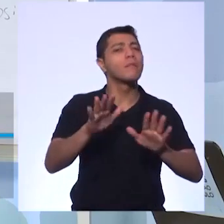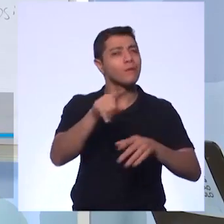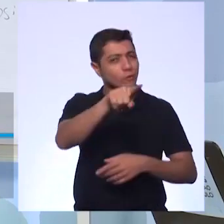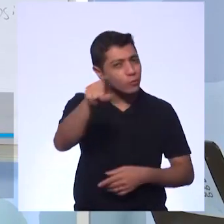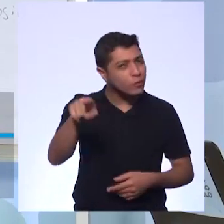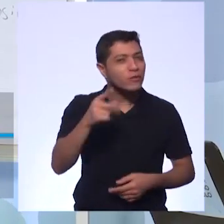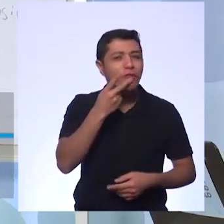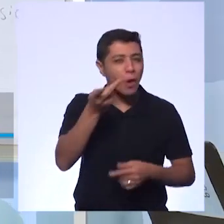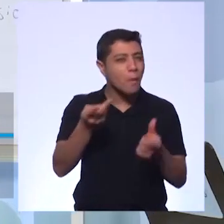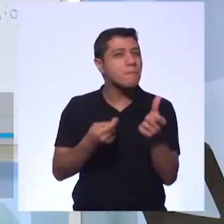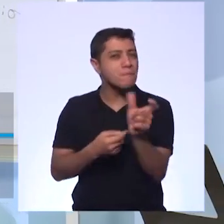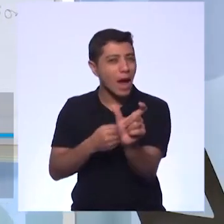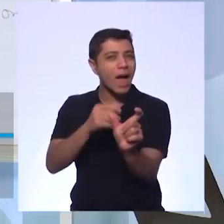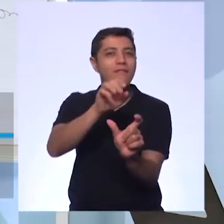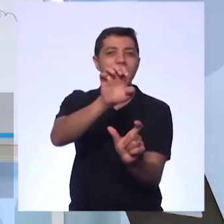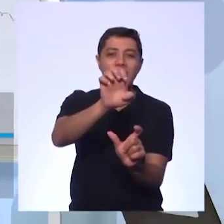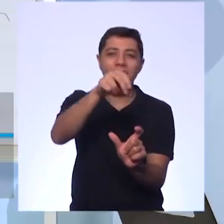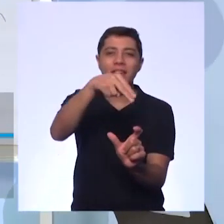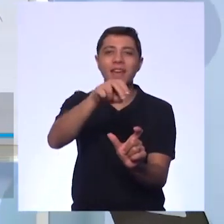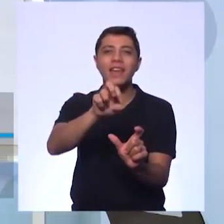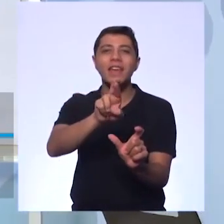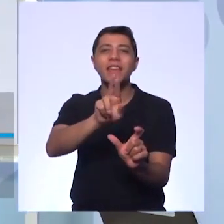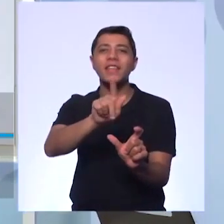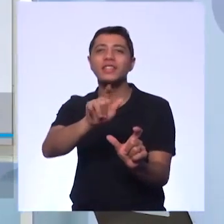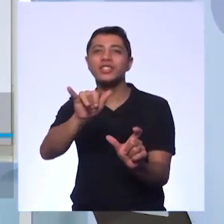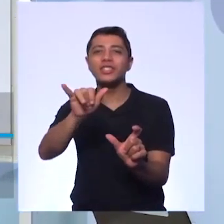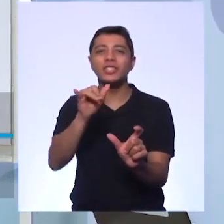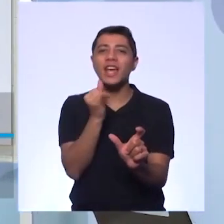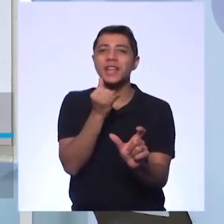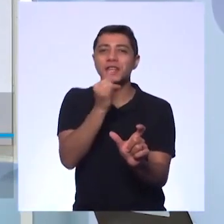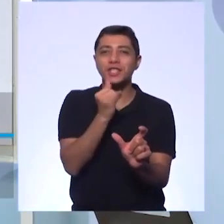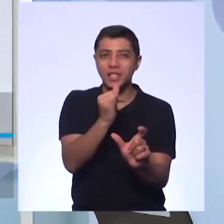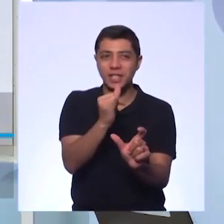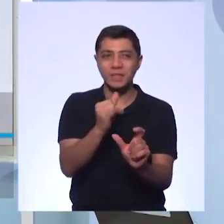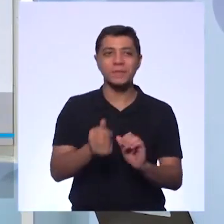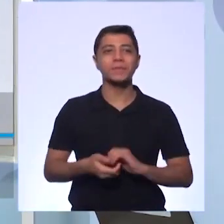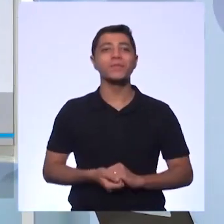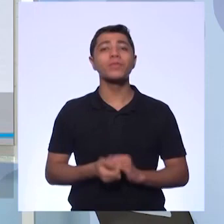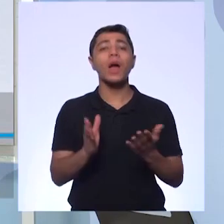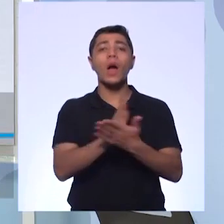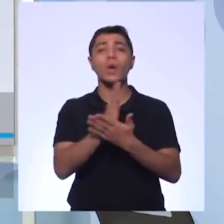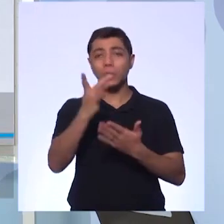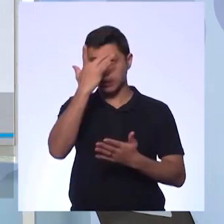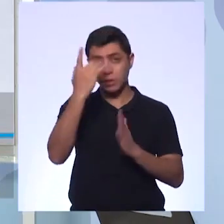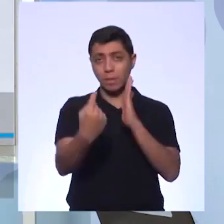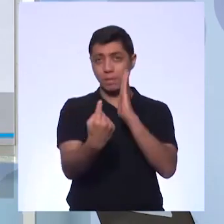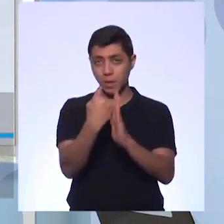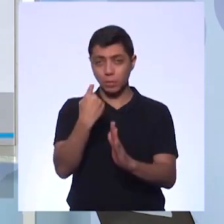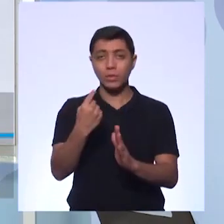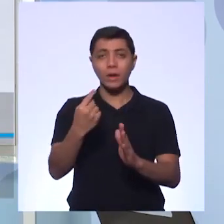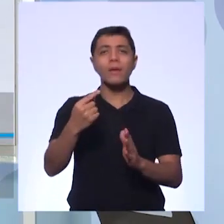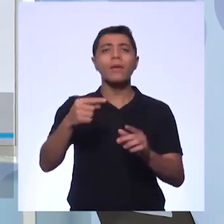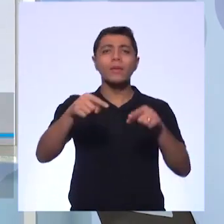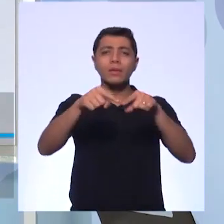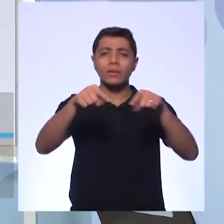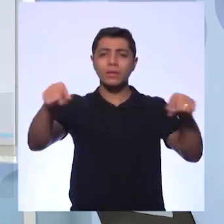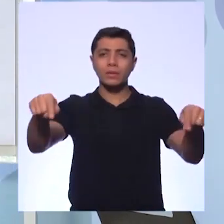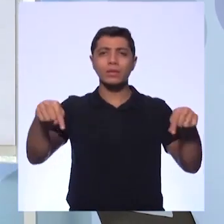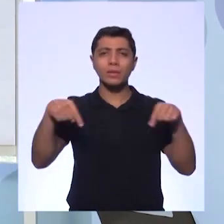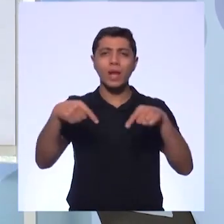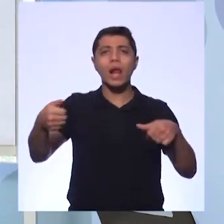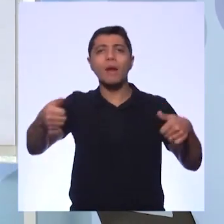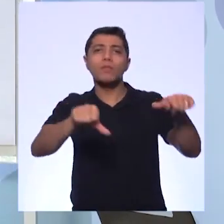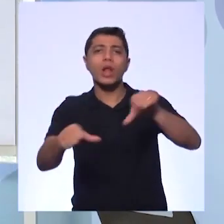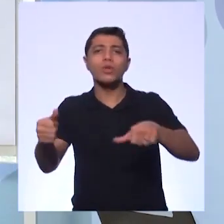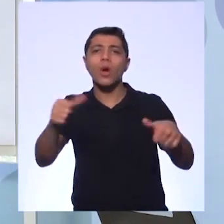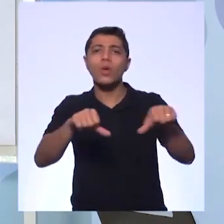alguns perguntaram, né? Que é, como é que fala laboratório? Então, você pode falar lab, ou você pode falar laboratory. Lab é mais informal,